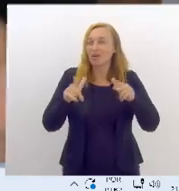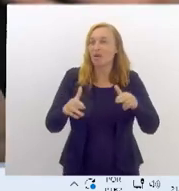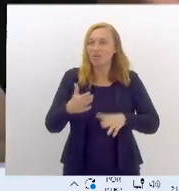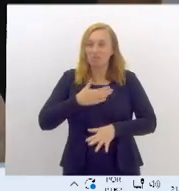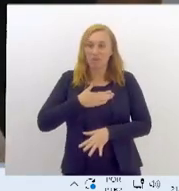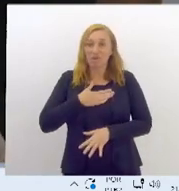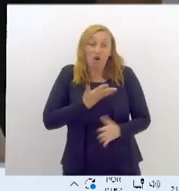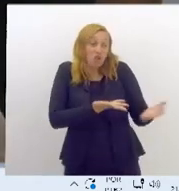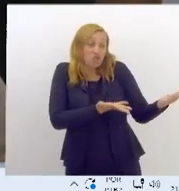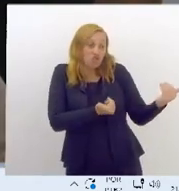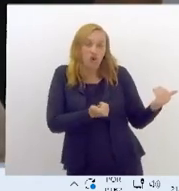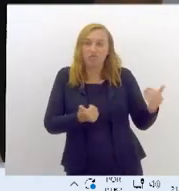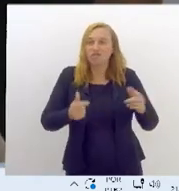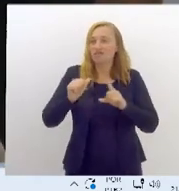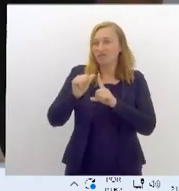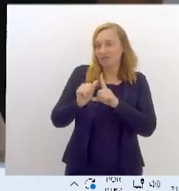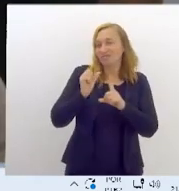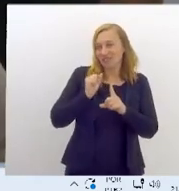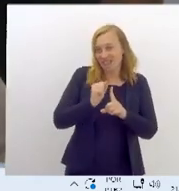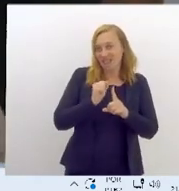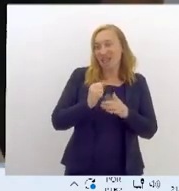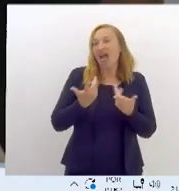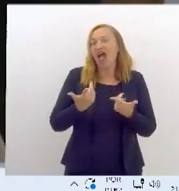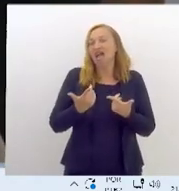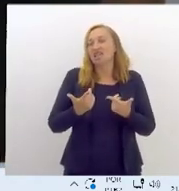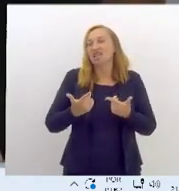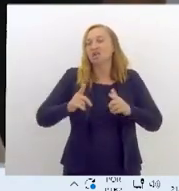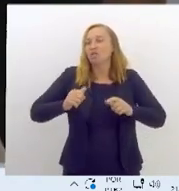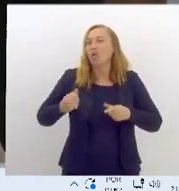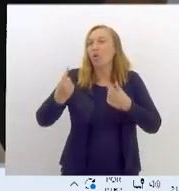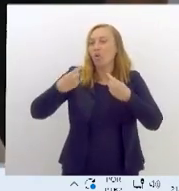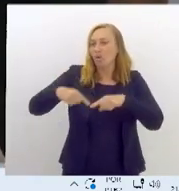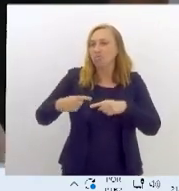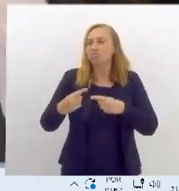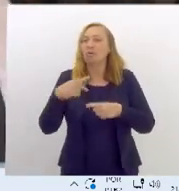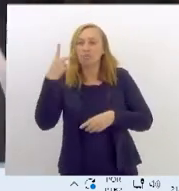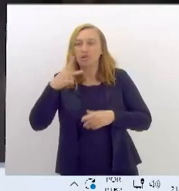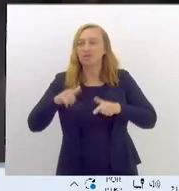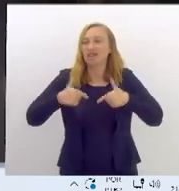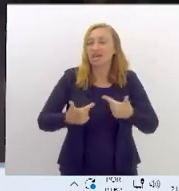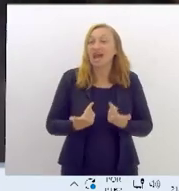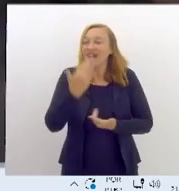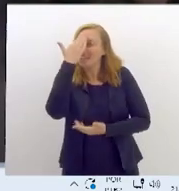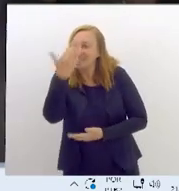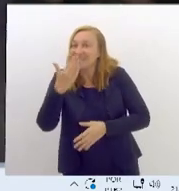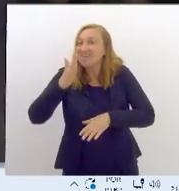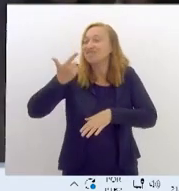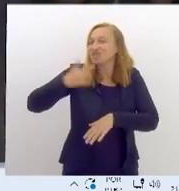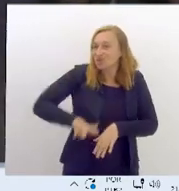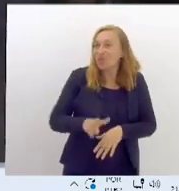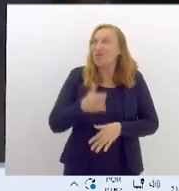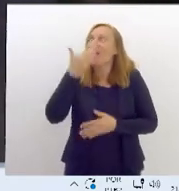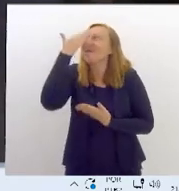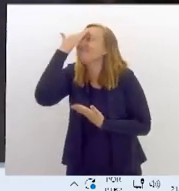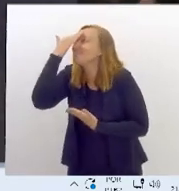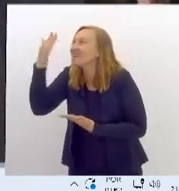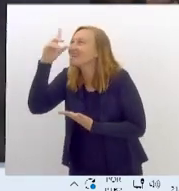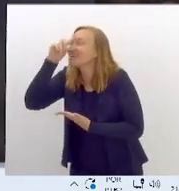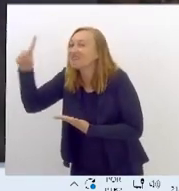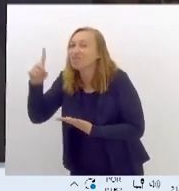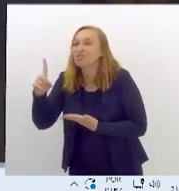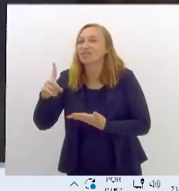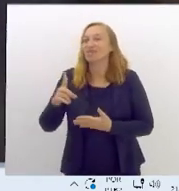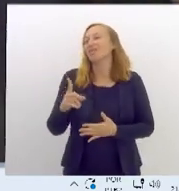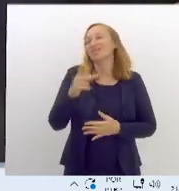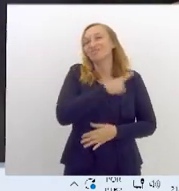negro feminista de padre se colocar na rua e colocar política para ser tocada eu quero agradecer mais uma vez a Deus por